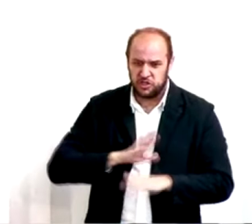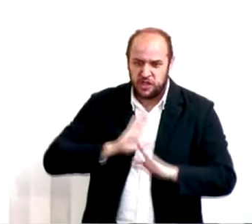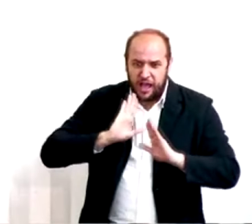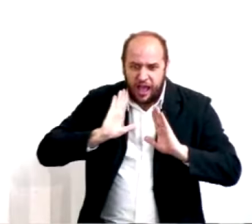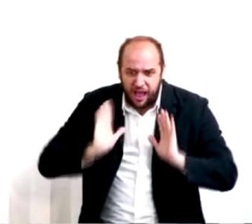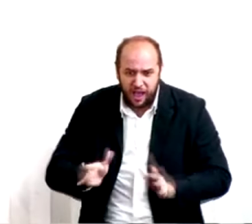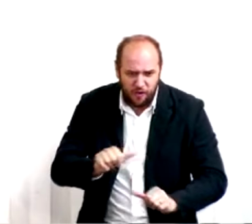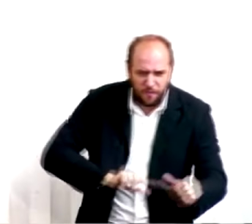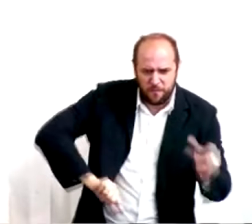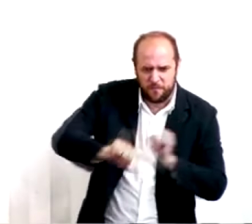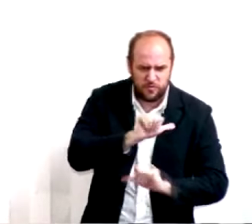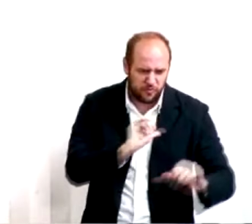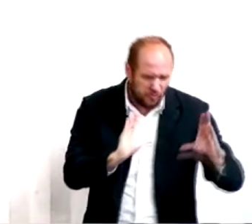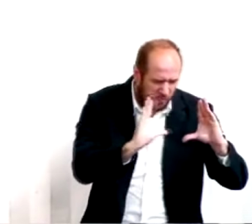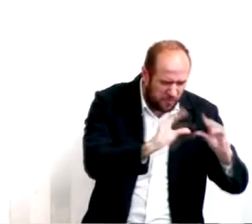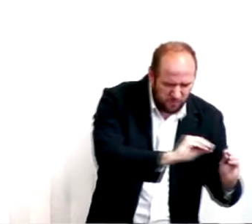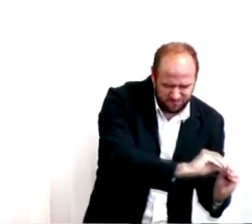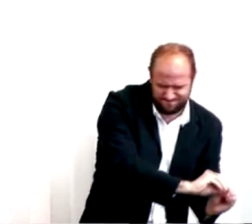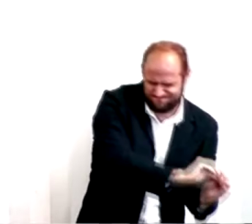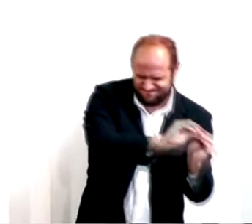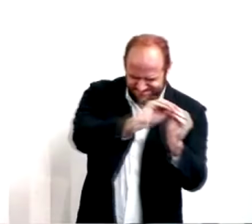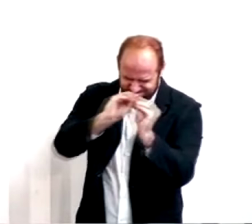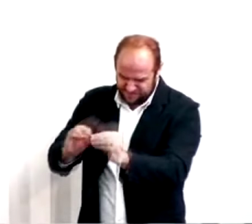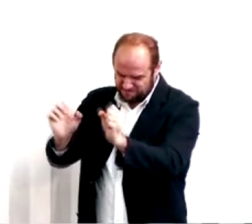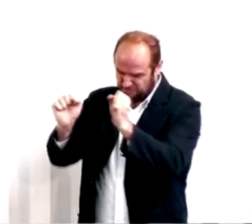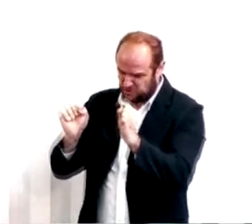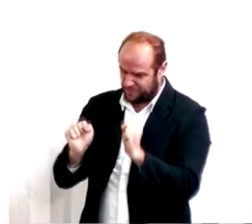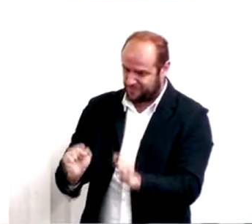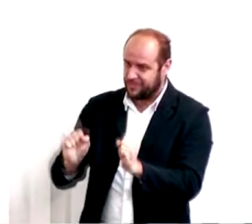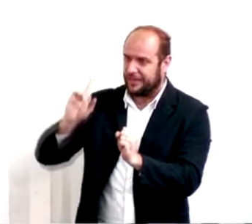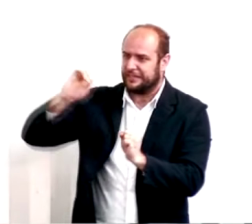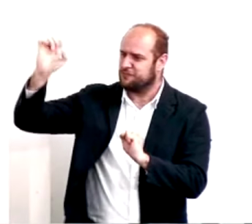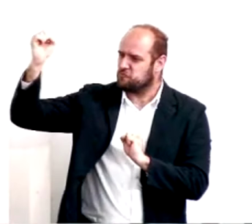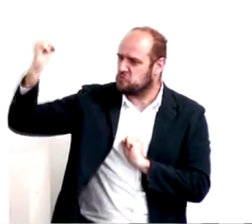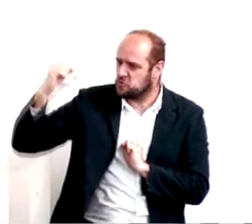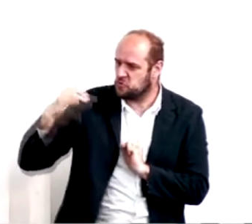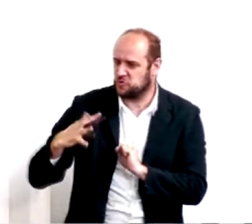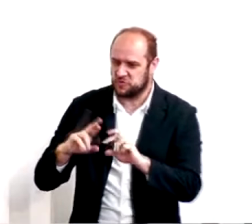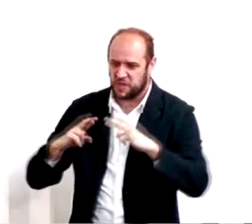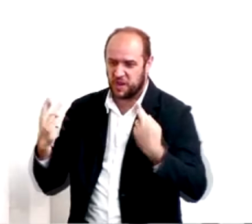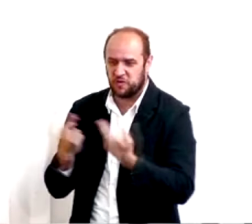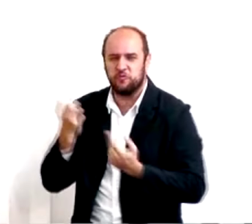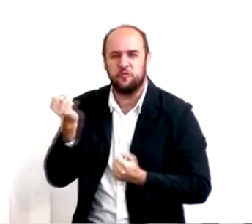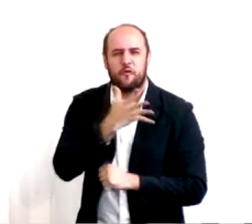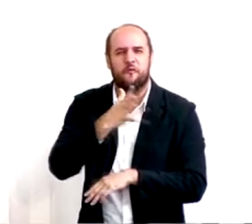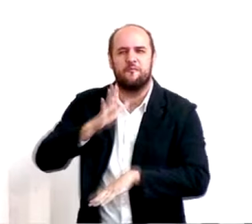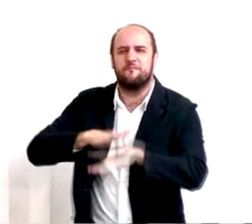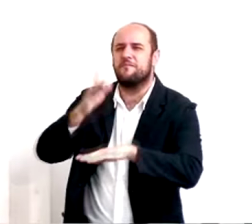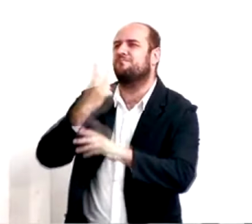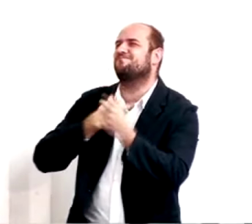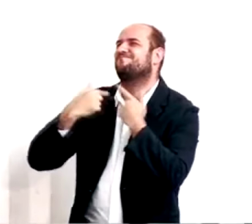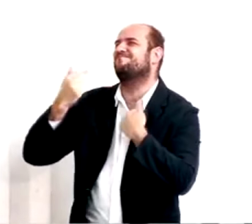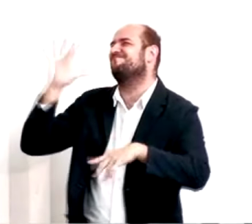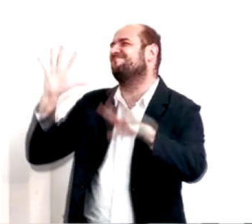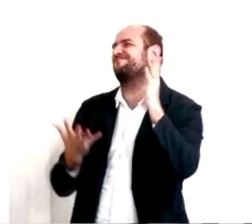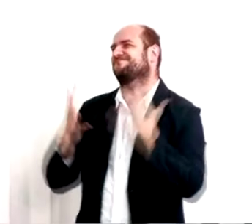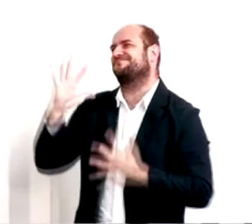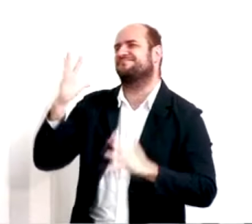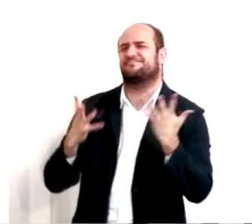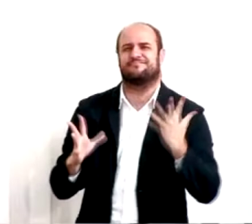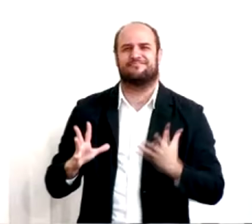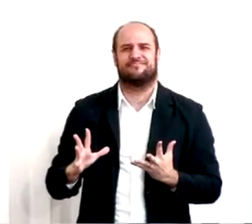arrancados do império das trevas e colocados por poder de Deus no novo reino mas nós sabemos que não há motivo para